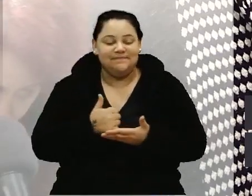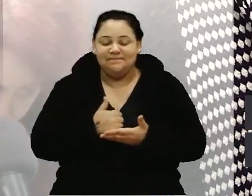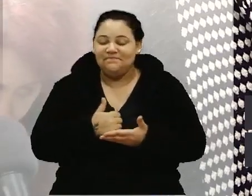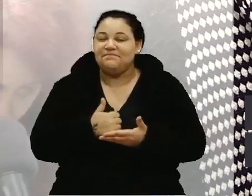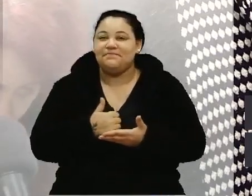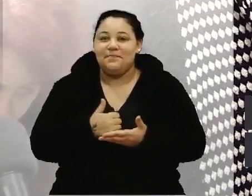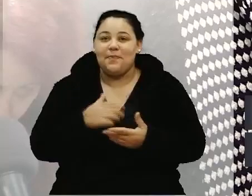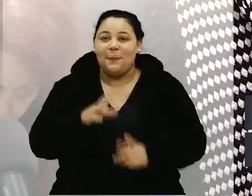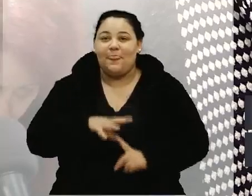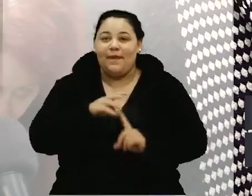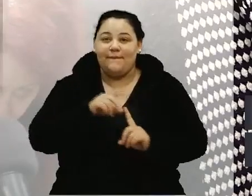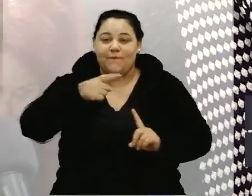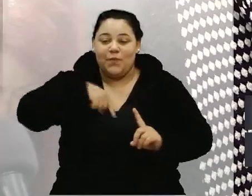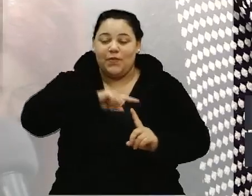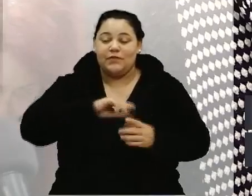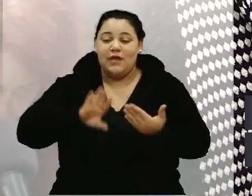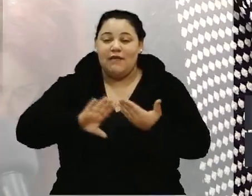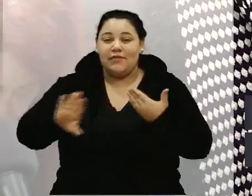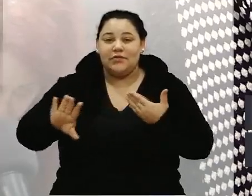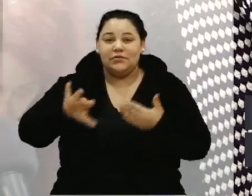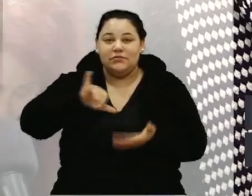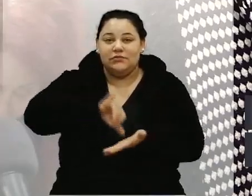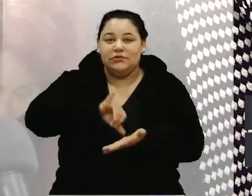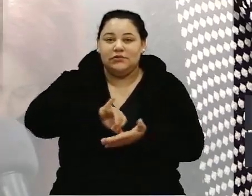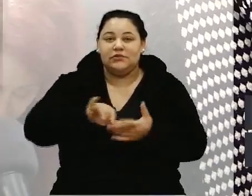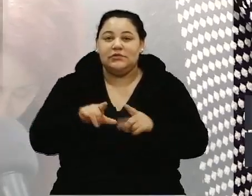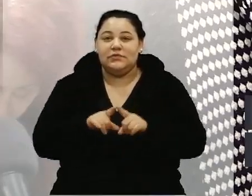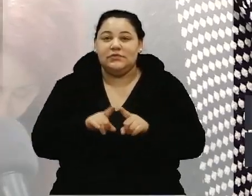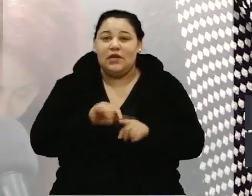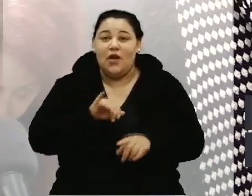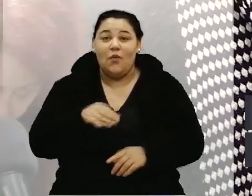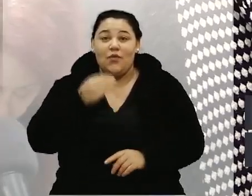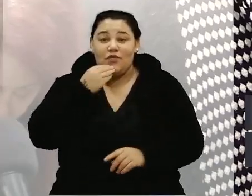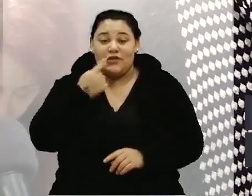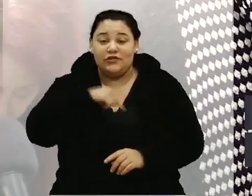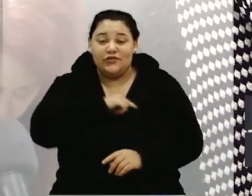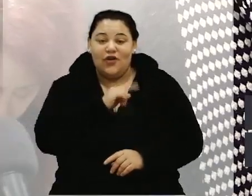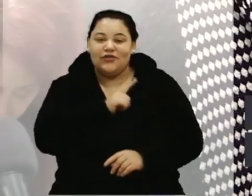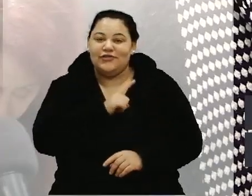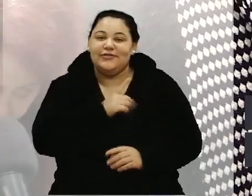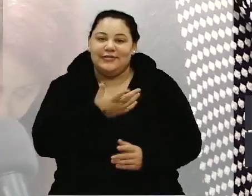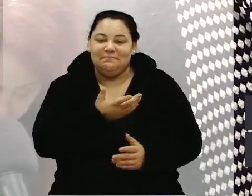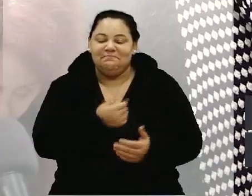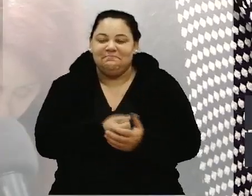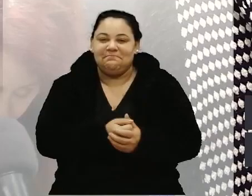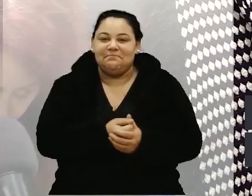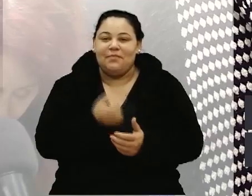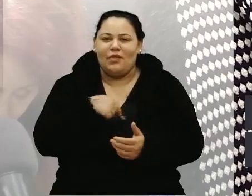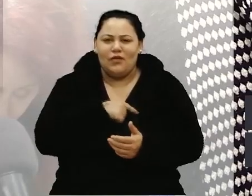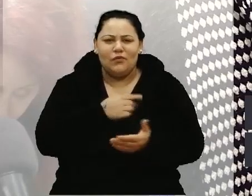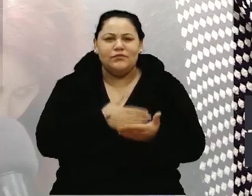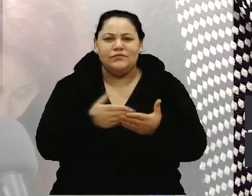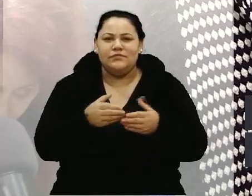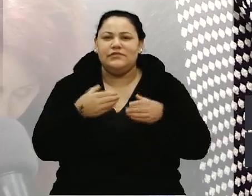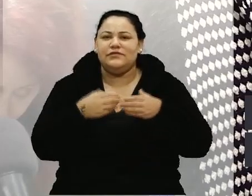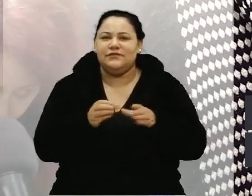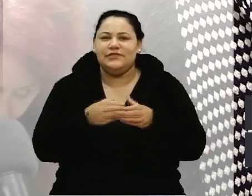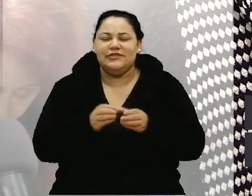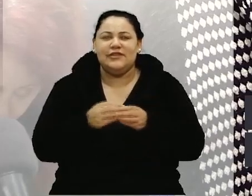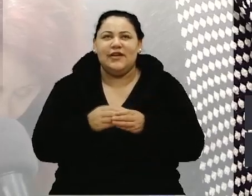principalmente nós que moramos afastados do centro, era a oportunidade que nós tínhamos. Eu comecei a vivenciar na política no